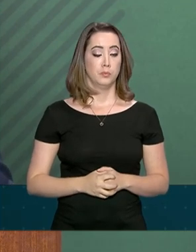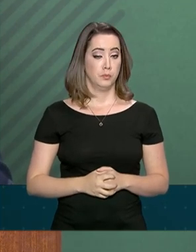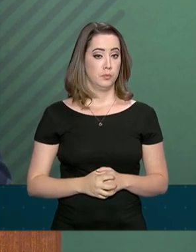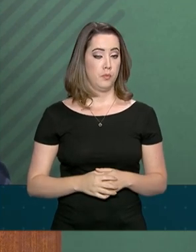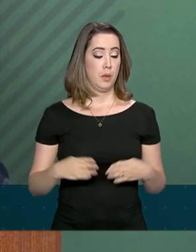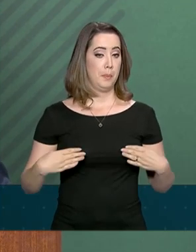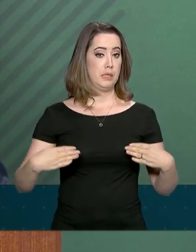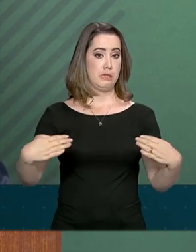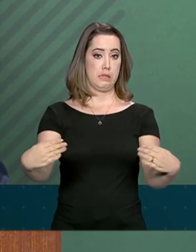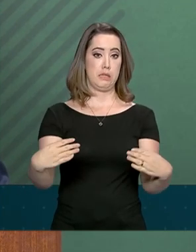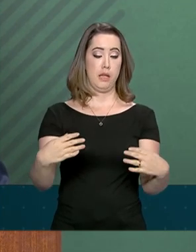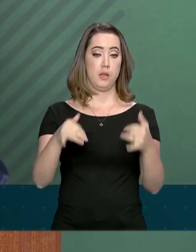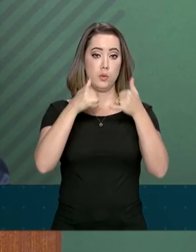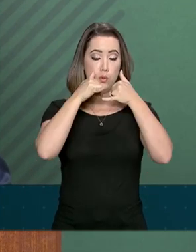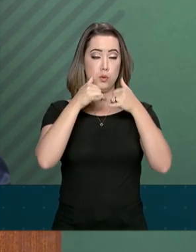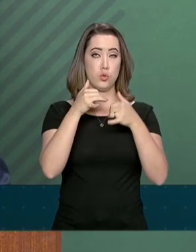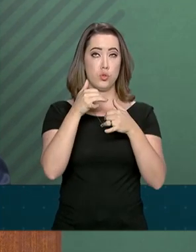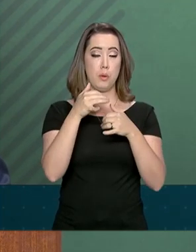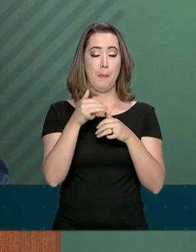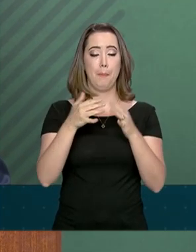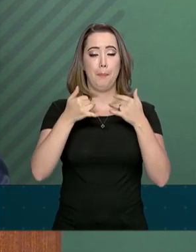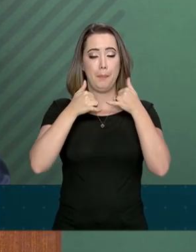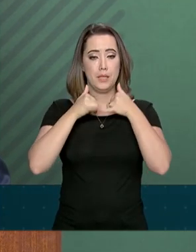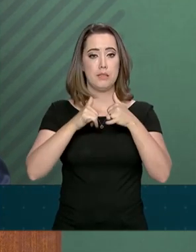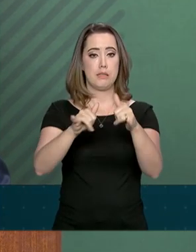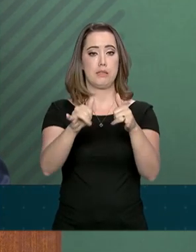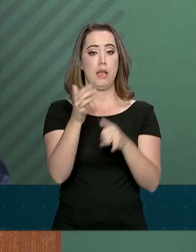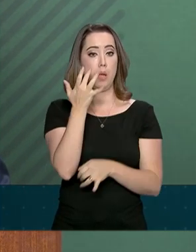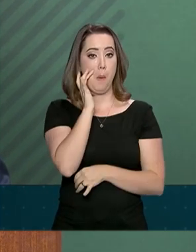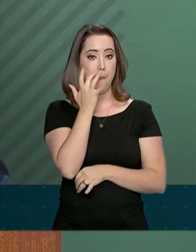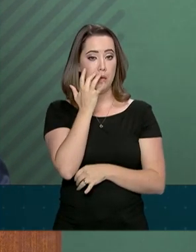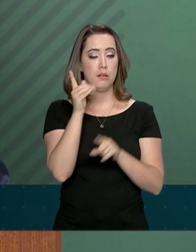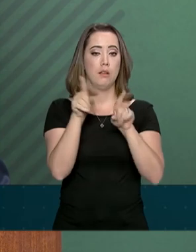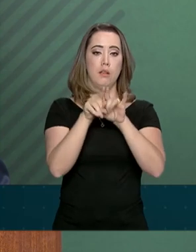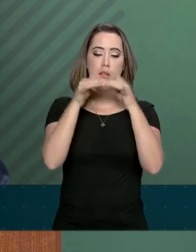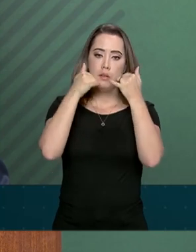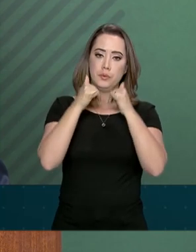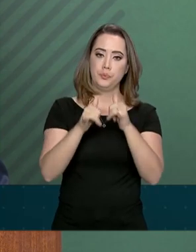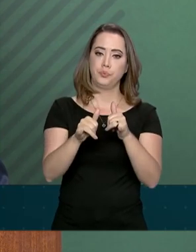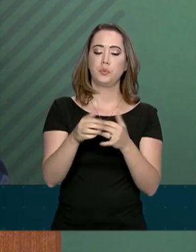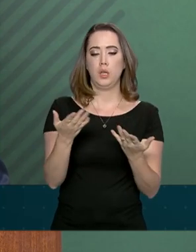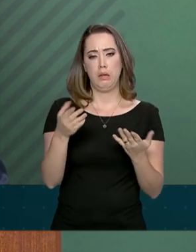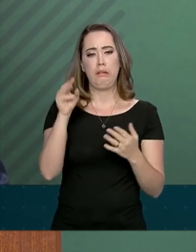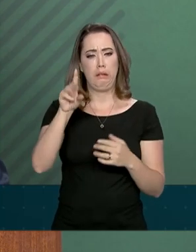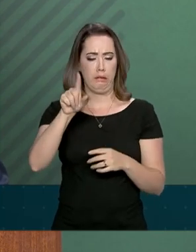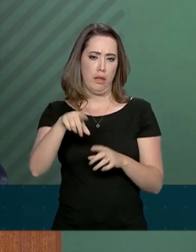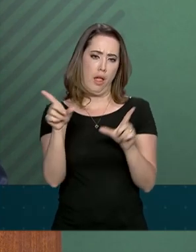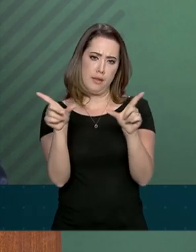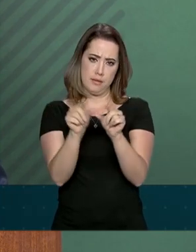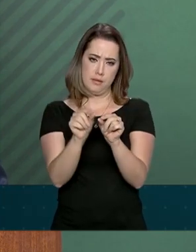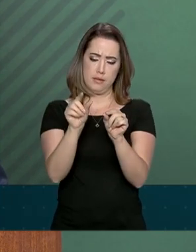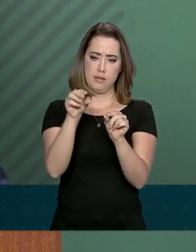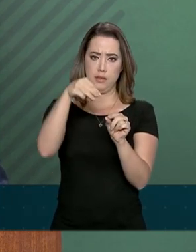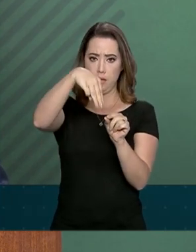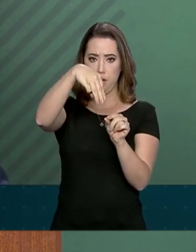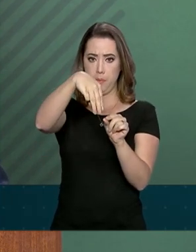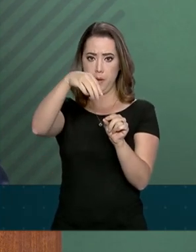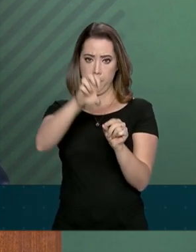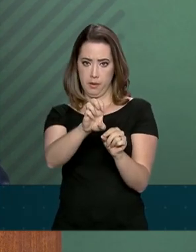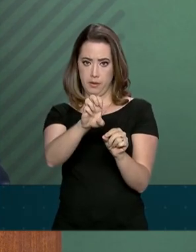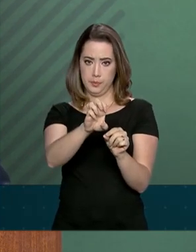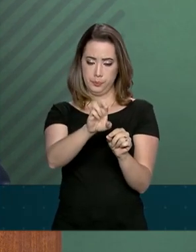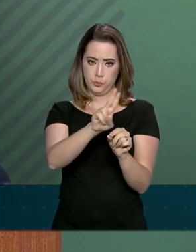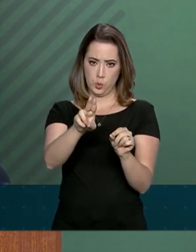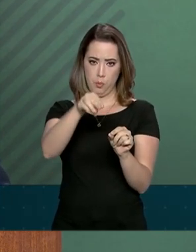minas e energia ministério das minas e energia mm é por meio da agência nacional